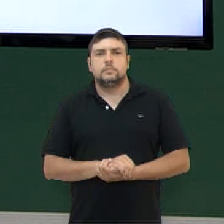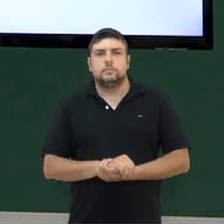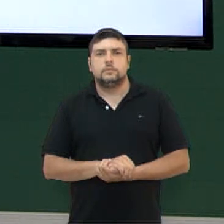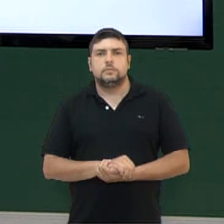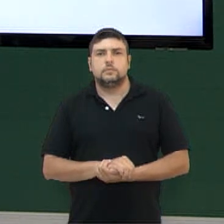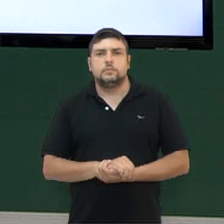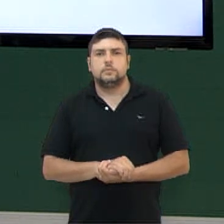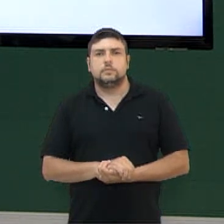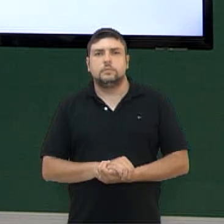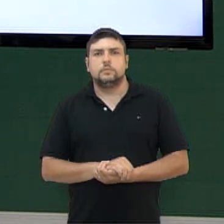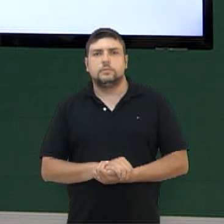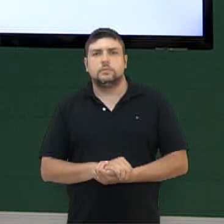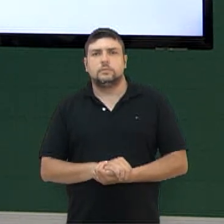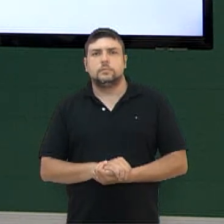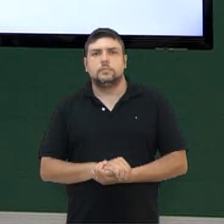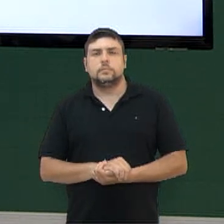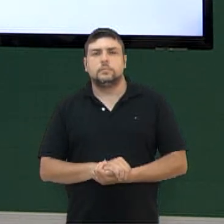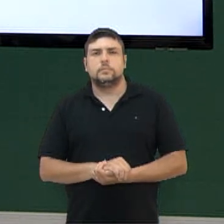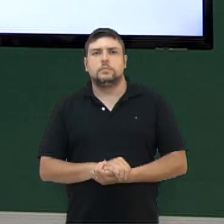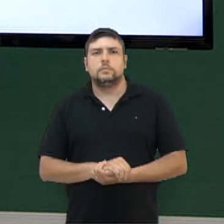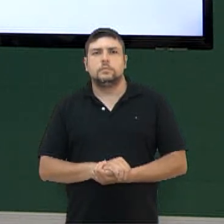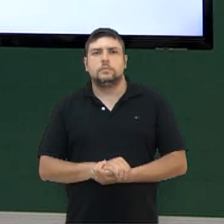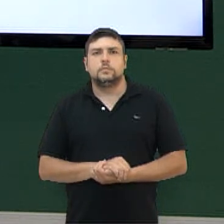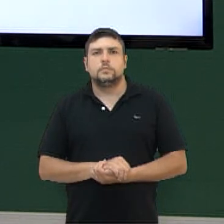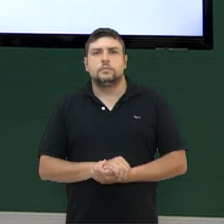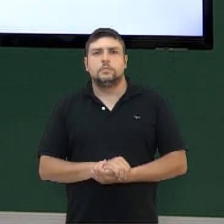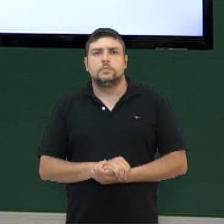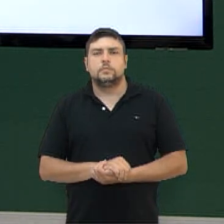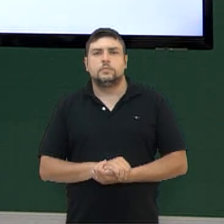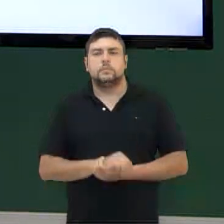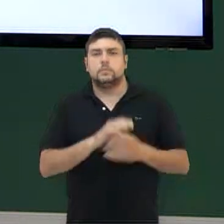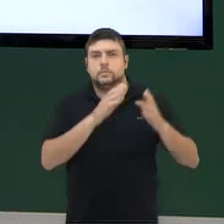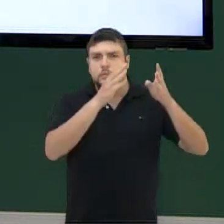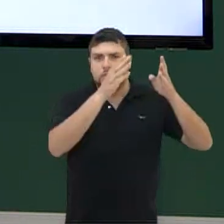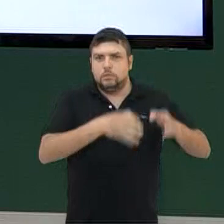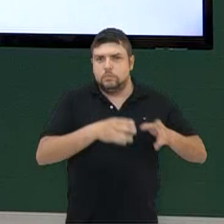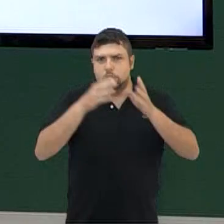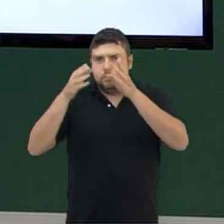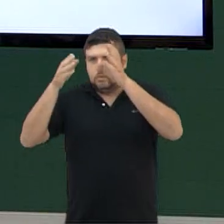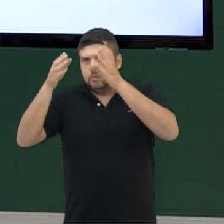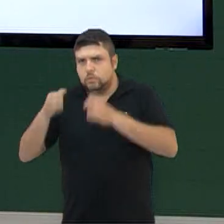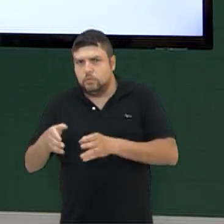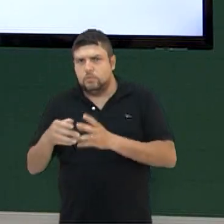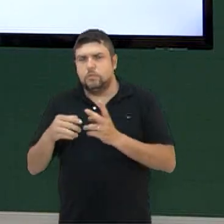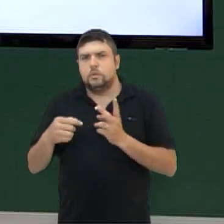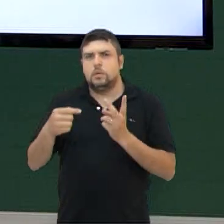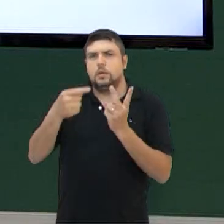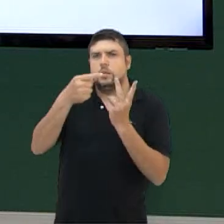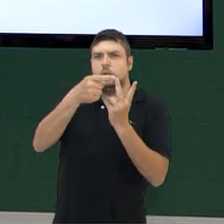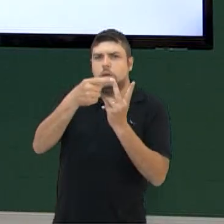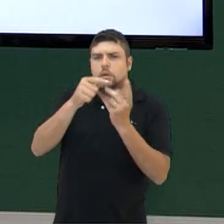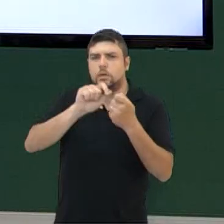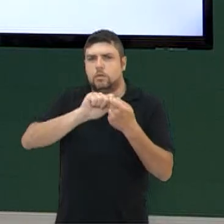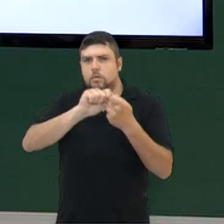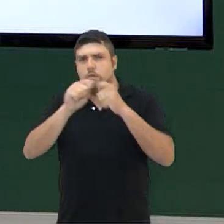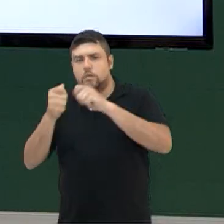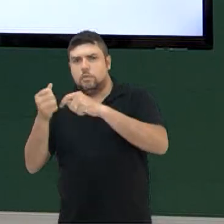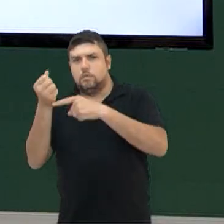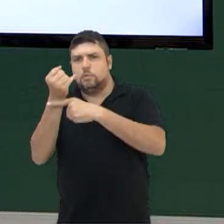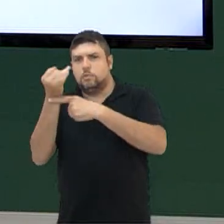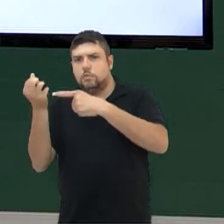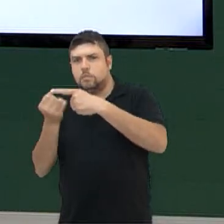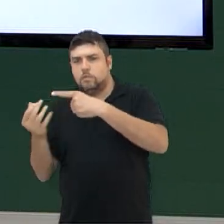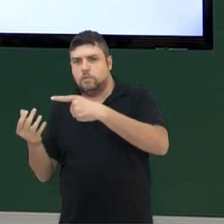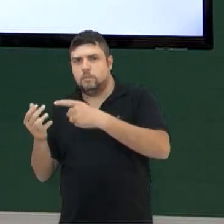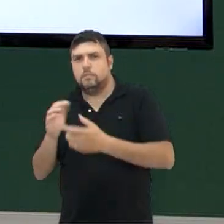de 3 elevado ao quadrado. Aqui a gente tem o contrário, nós temos a raiz e vamos transformar na potência, tá? Raiz cúbica de